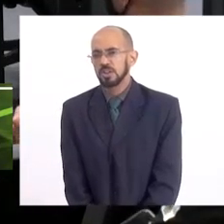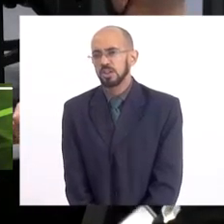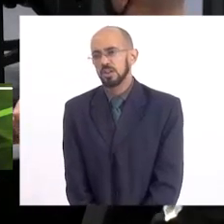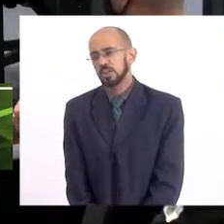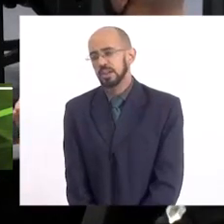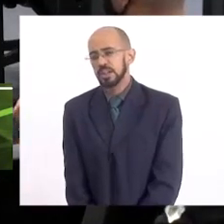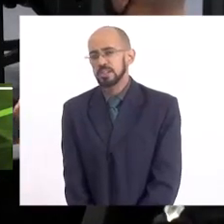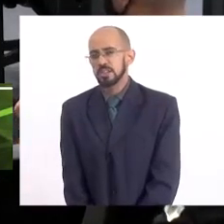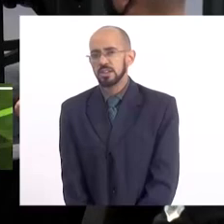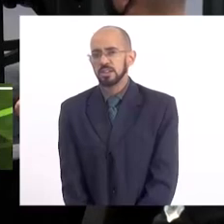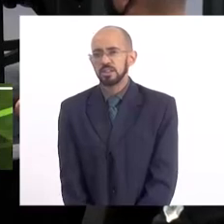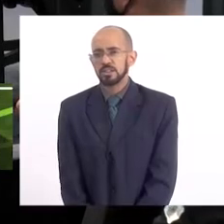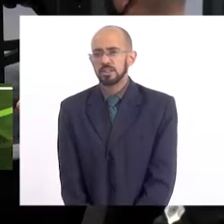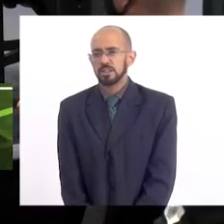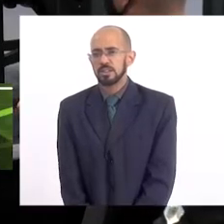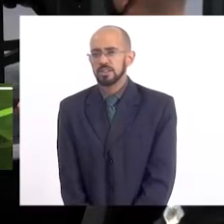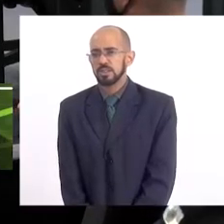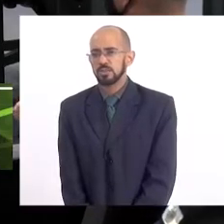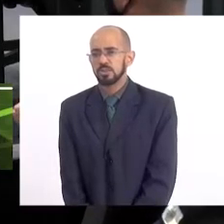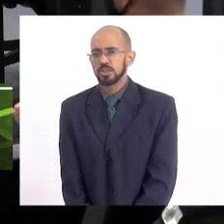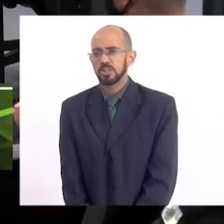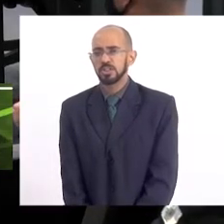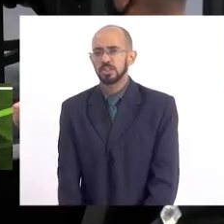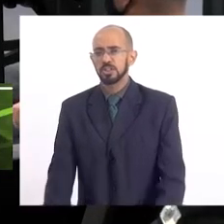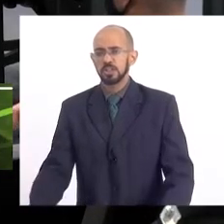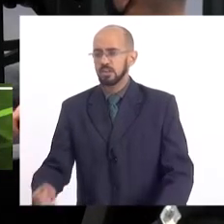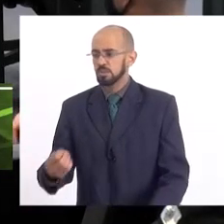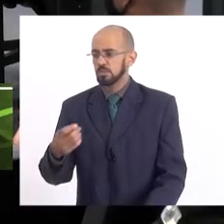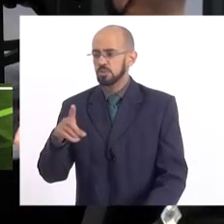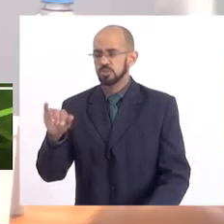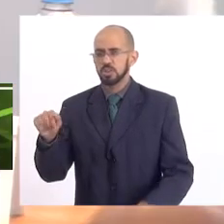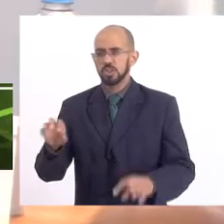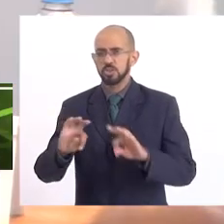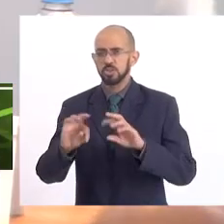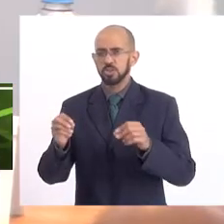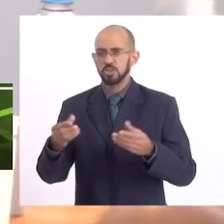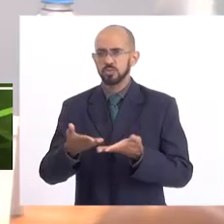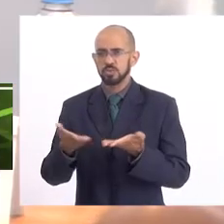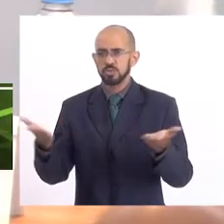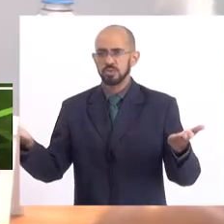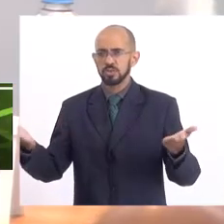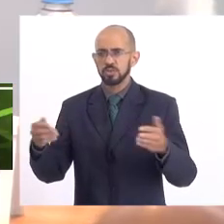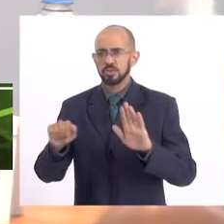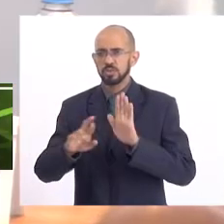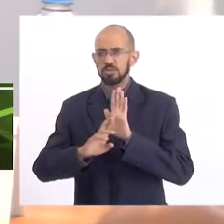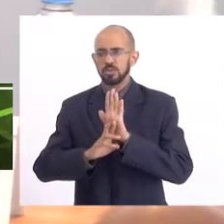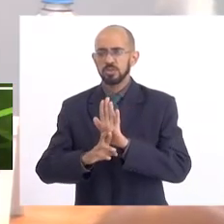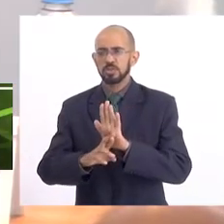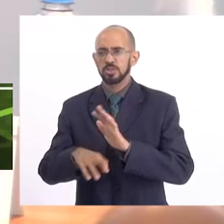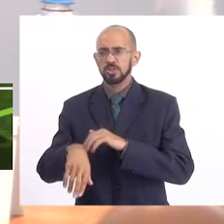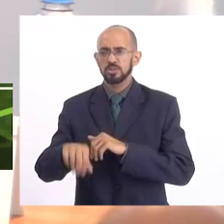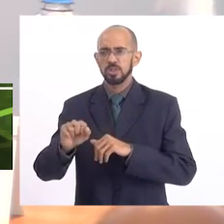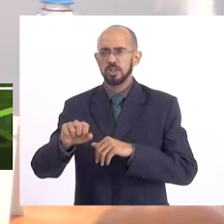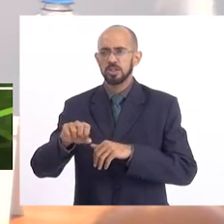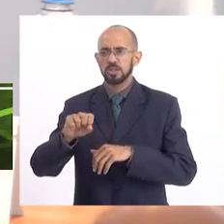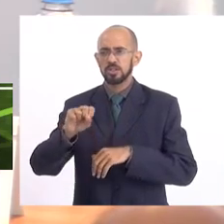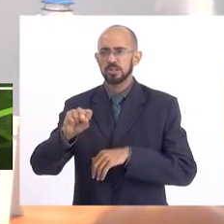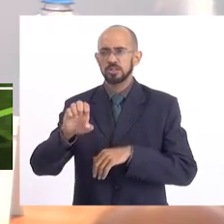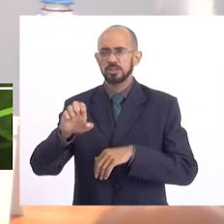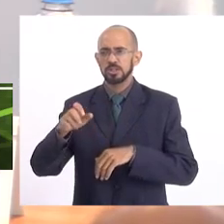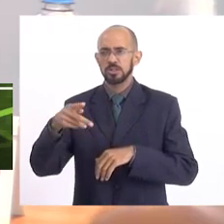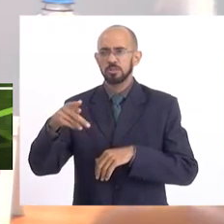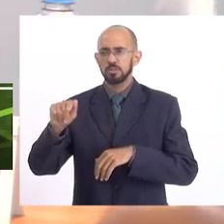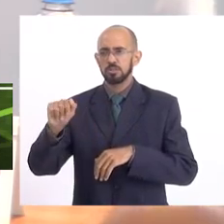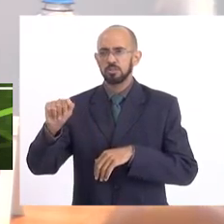porra. Bom dia a todos. Um abraço para ele. Bom dia a todos. Eu sou representante da Ceplag. Trabalho junto